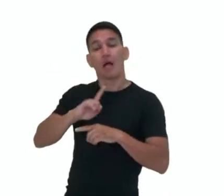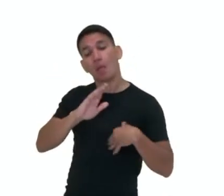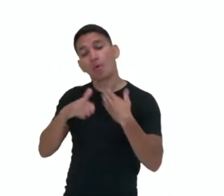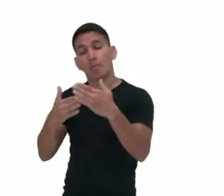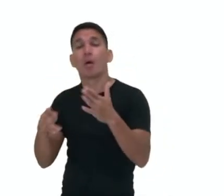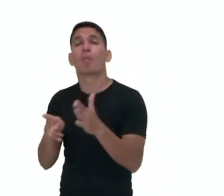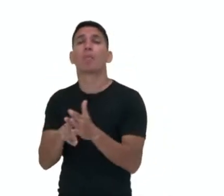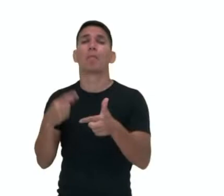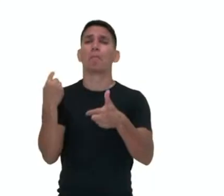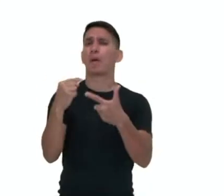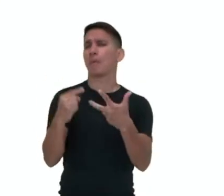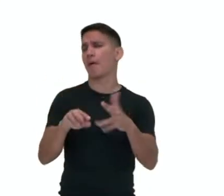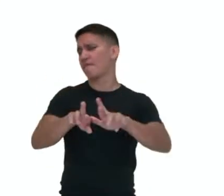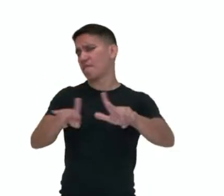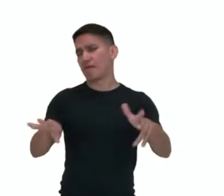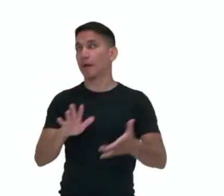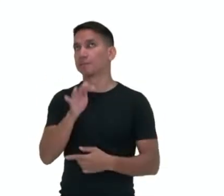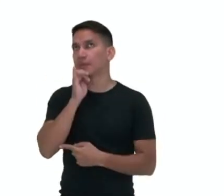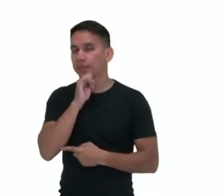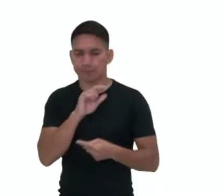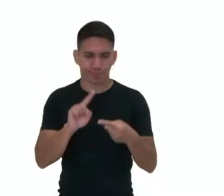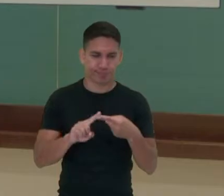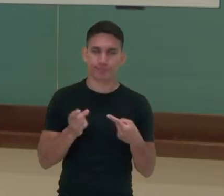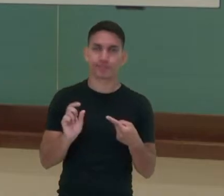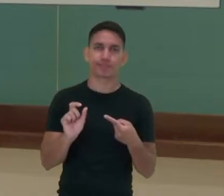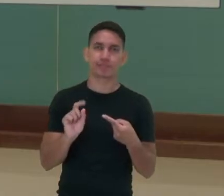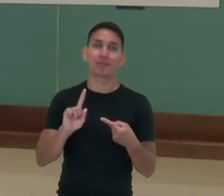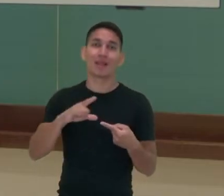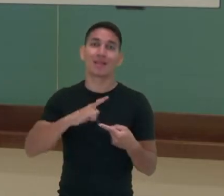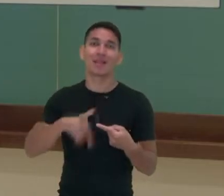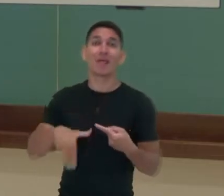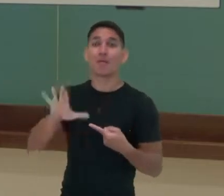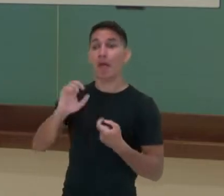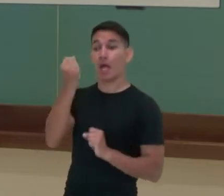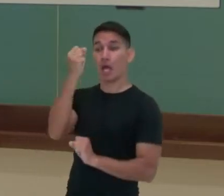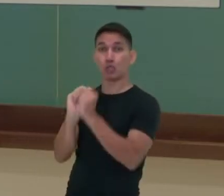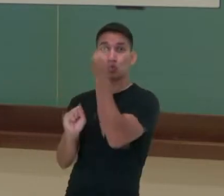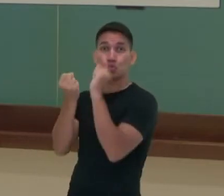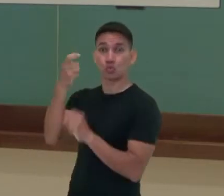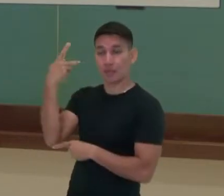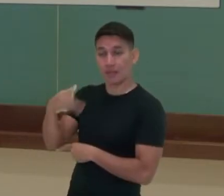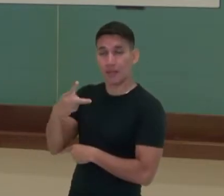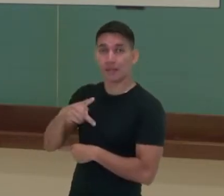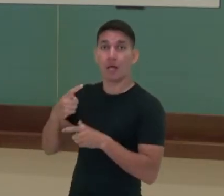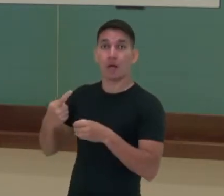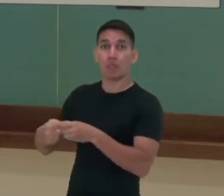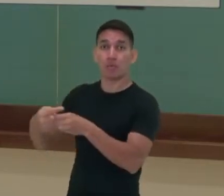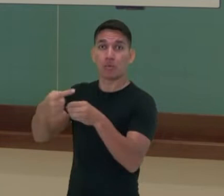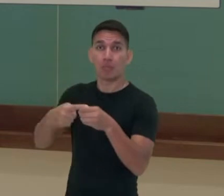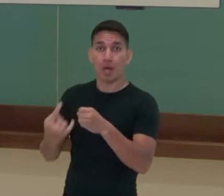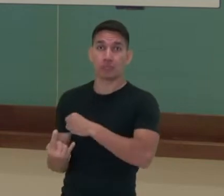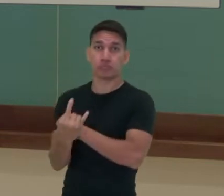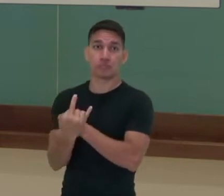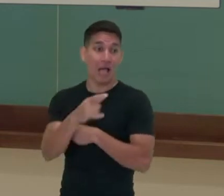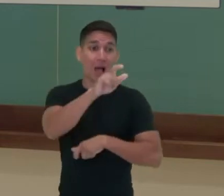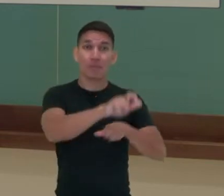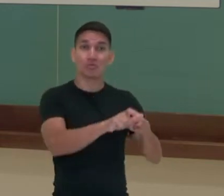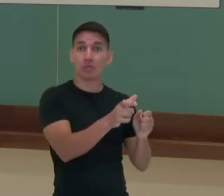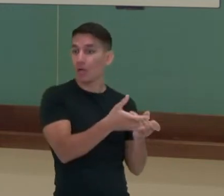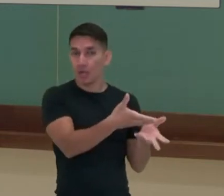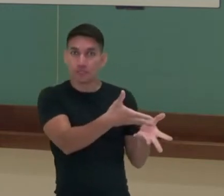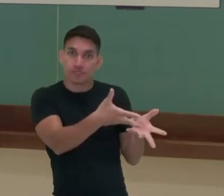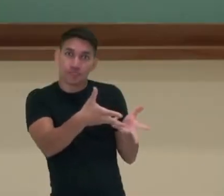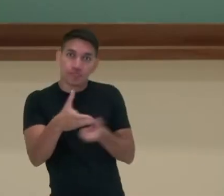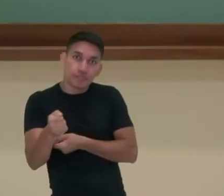inúmeros fatores, né, como, por exemplo, como tem mais indústria na zona urbana, as pessoas são atraídas para essa zona urbana,